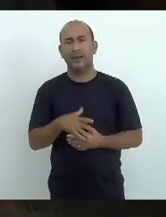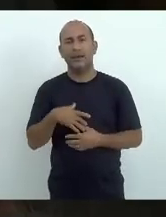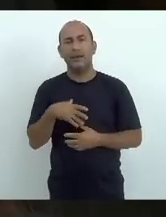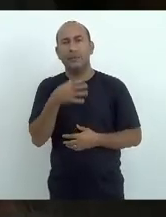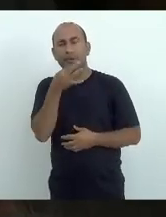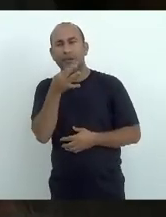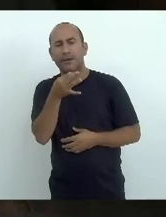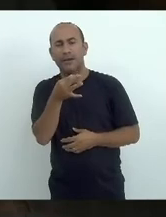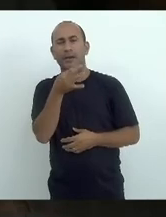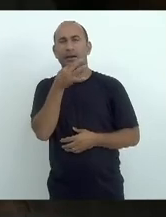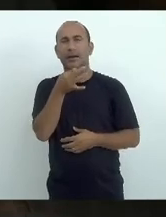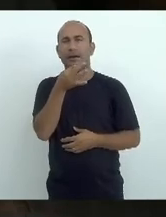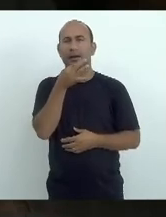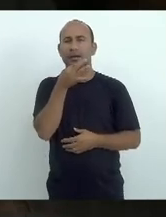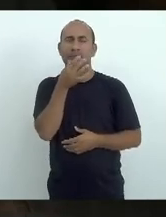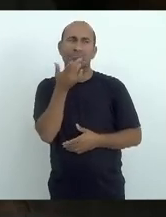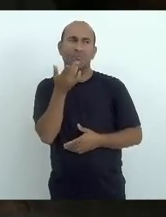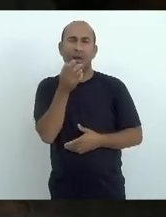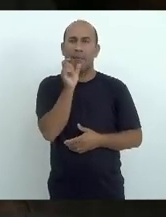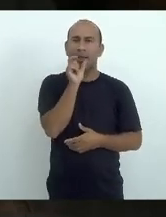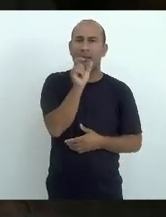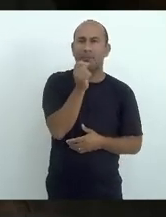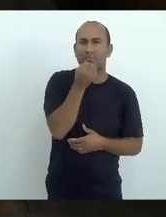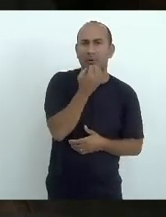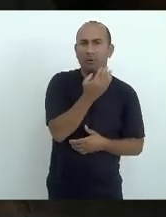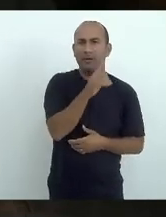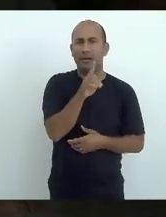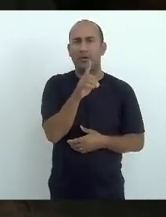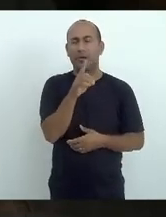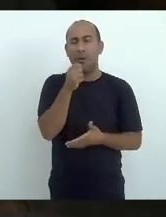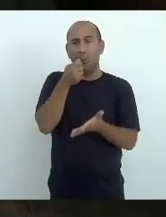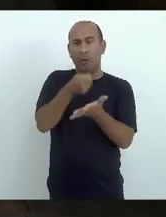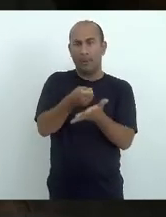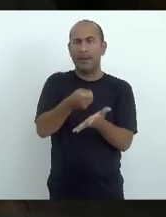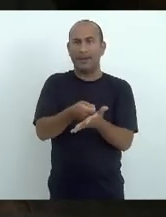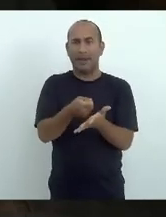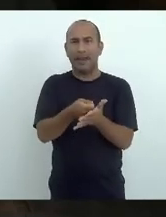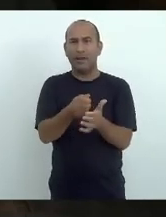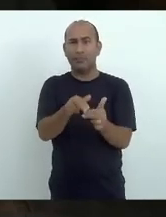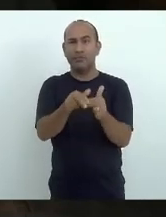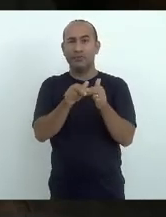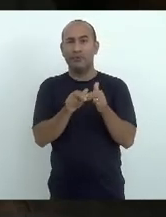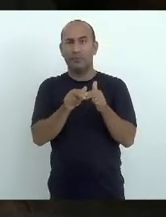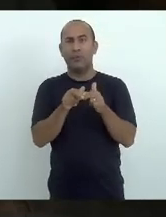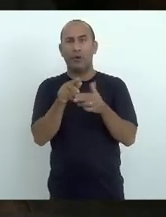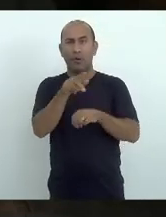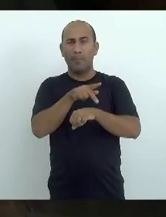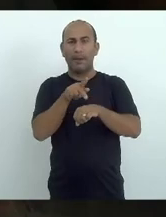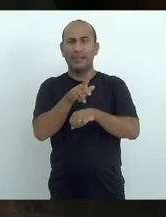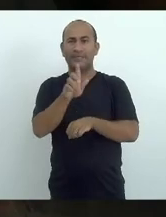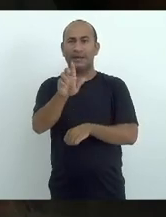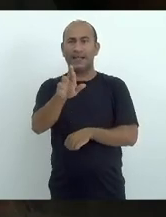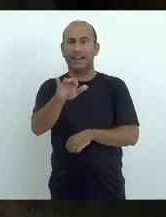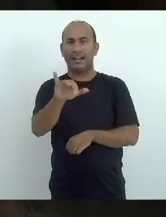propuseram, aliás, a palavra não é boa, praticamente impuseram à Grécia uma agenda